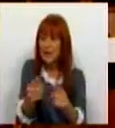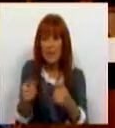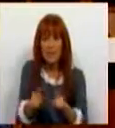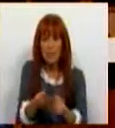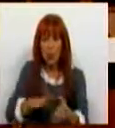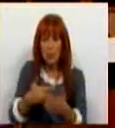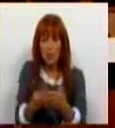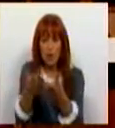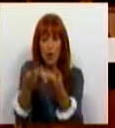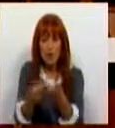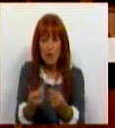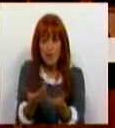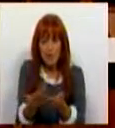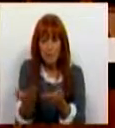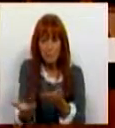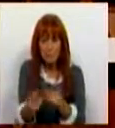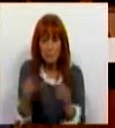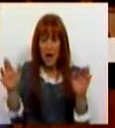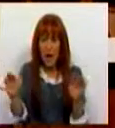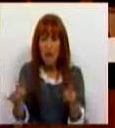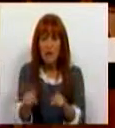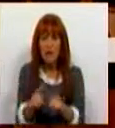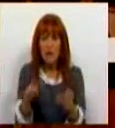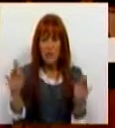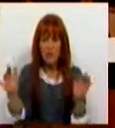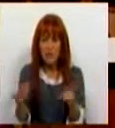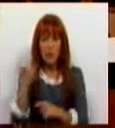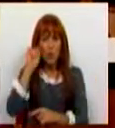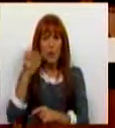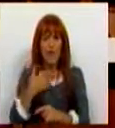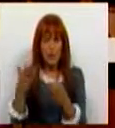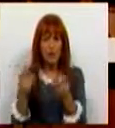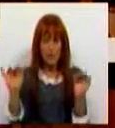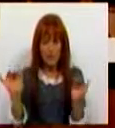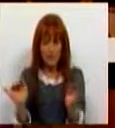temos uma proposta de orçamento que reduz e continua a redução do déficit orçamental.